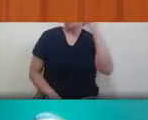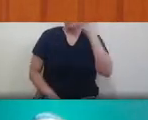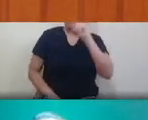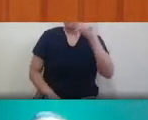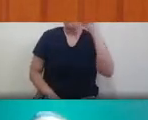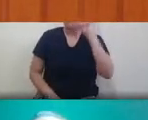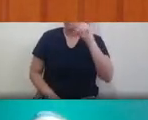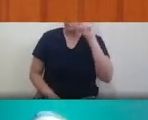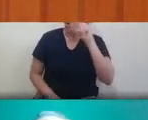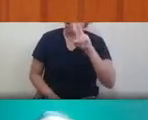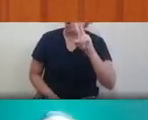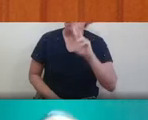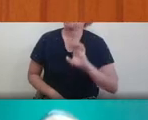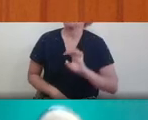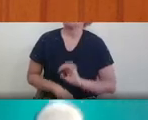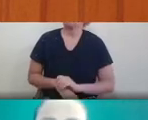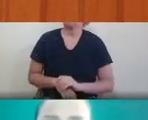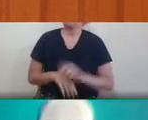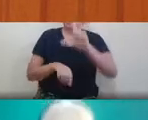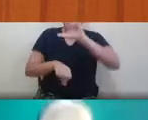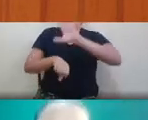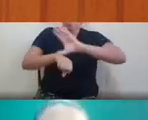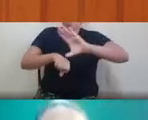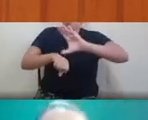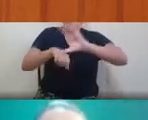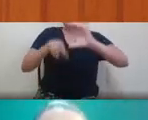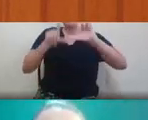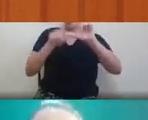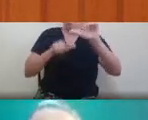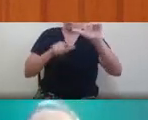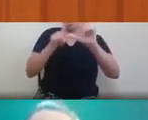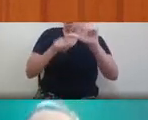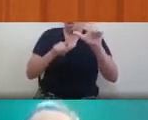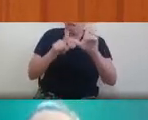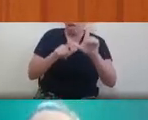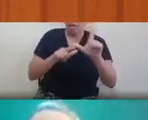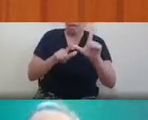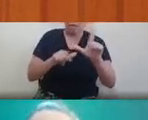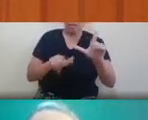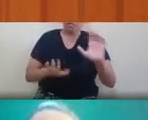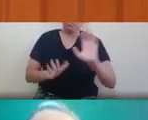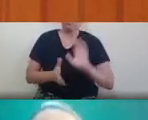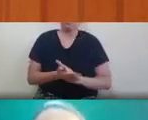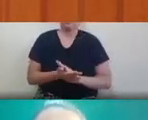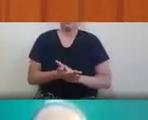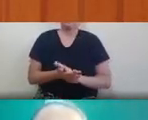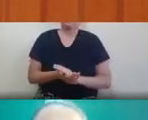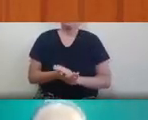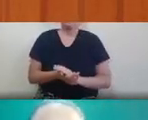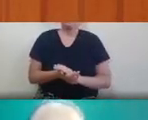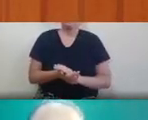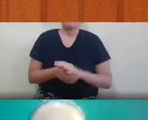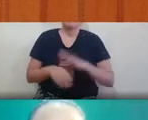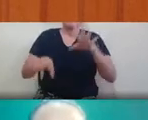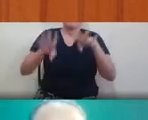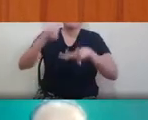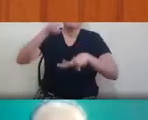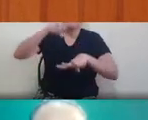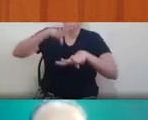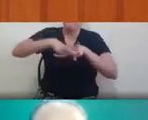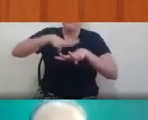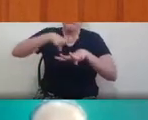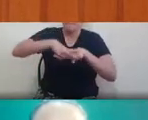O cerimonial comunica que os laureados dos cursos presenciais serão indicados apenas quando o